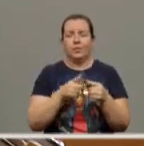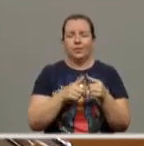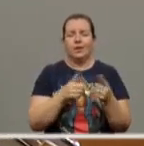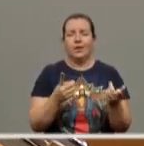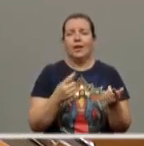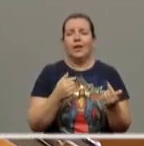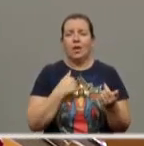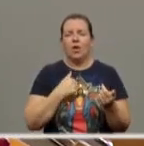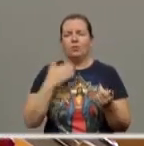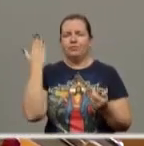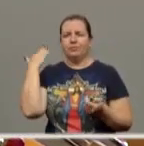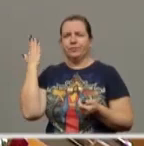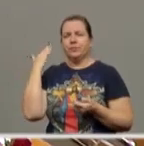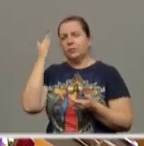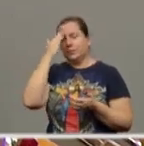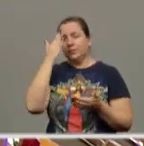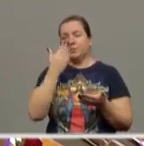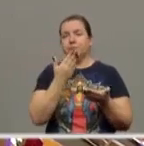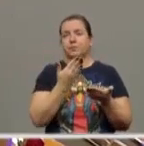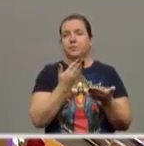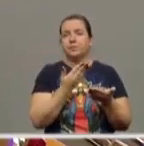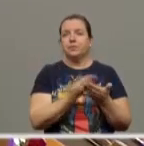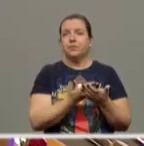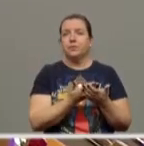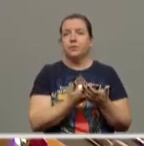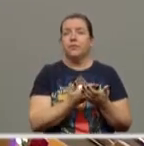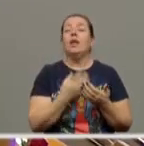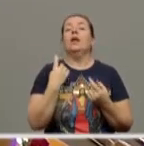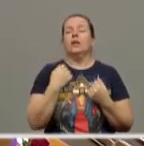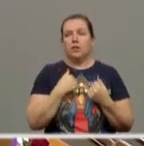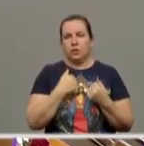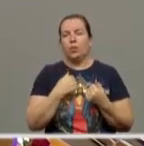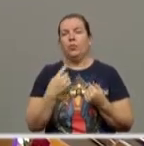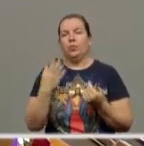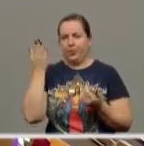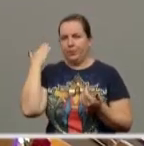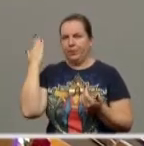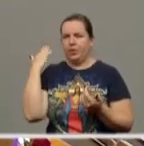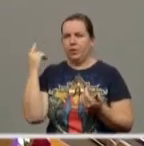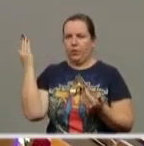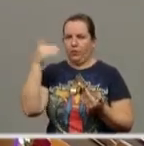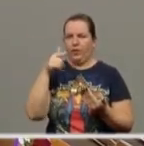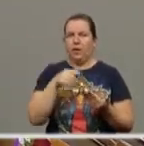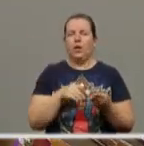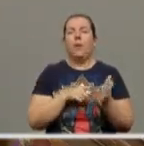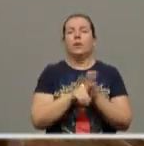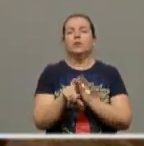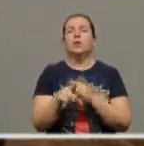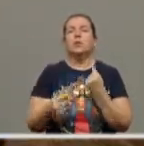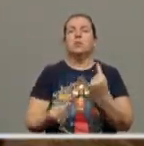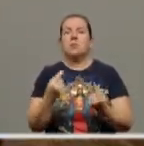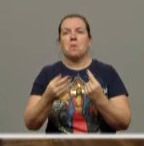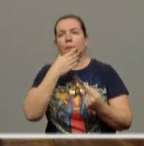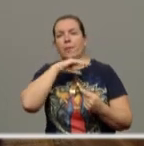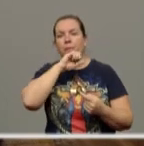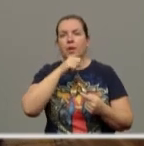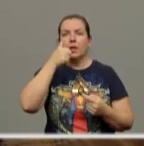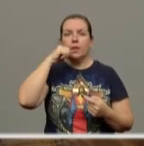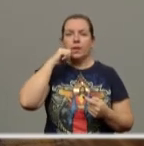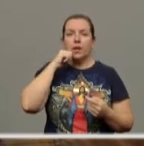vim aqui, nós fizemos essa reflexão. Qual é o pai, qual é a mãe que não gosta que o filho